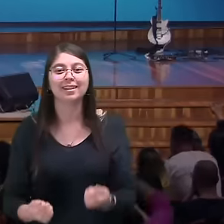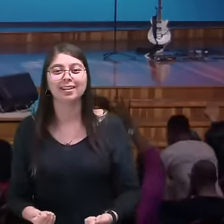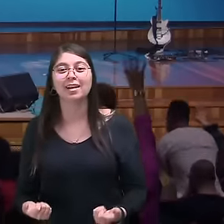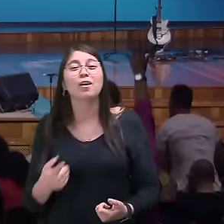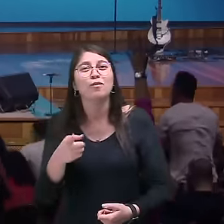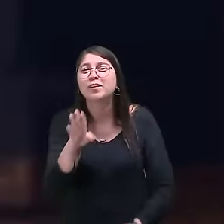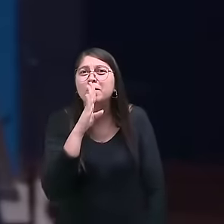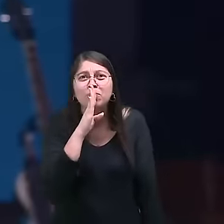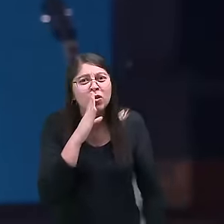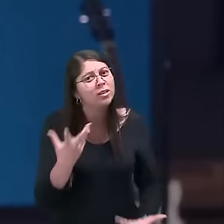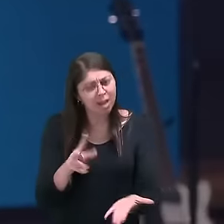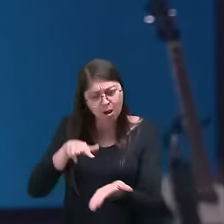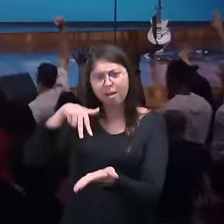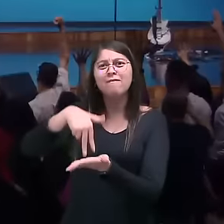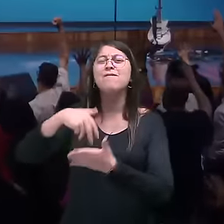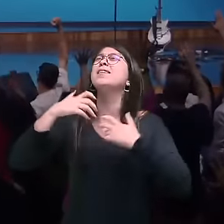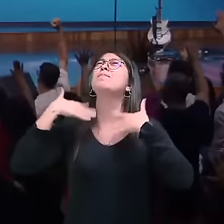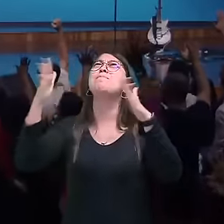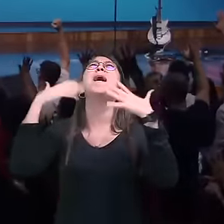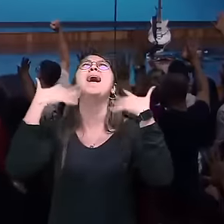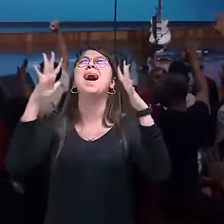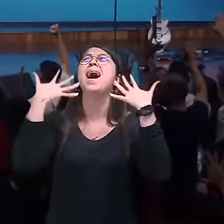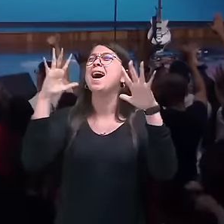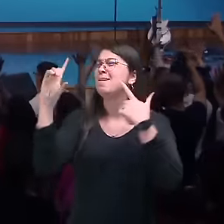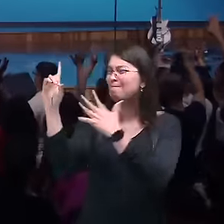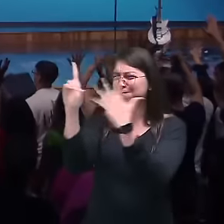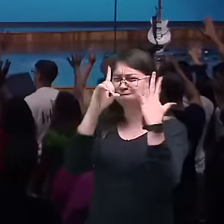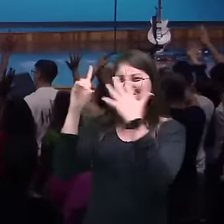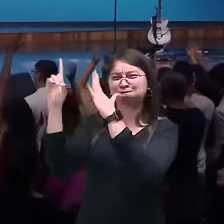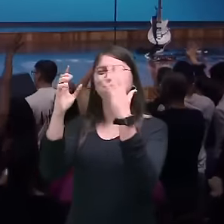calado? Alguien debería gritar.